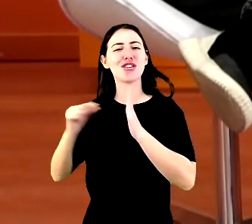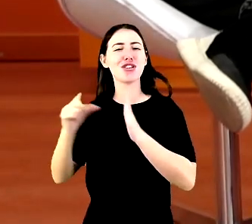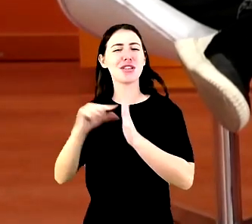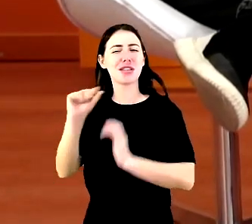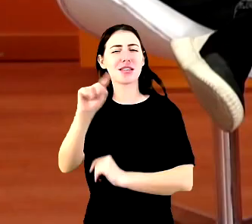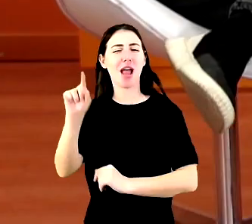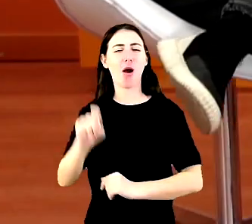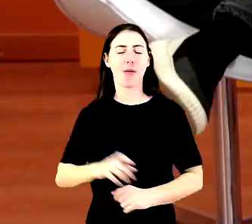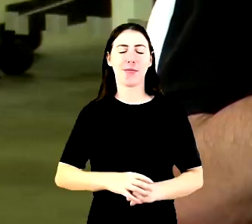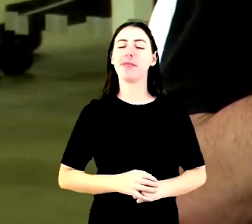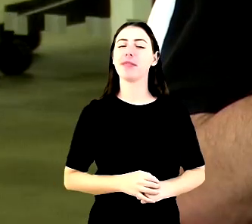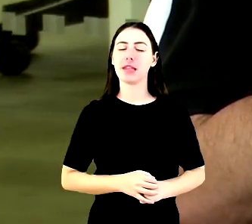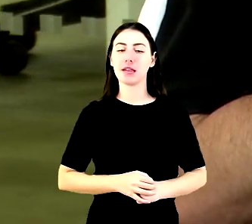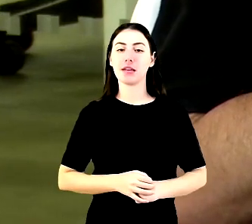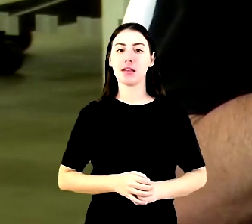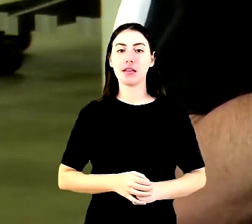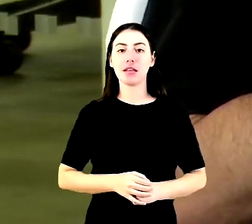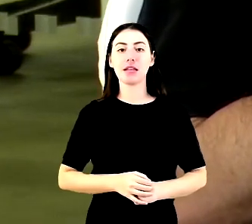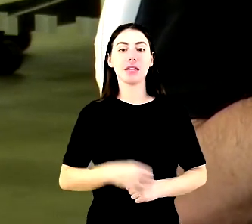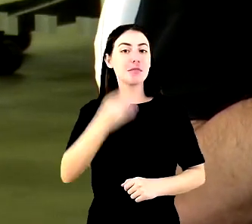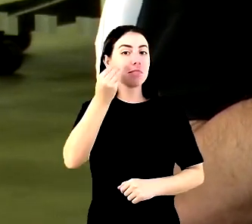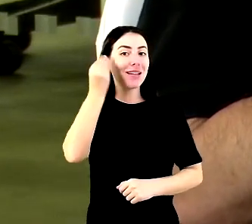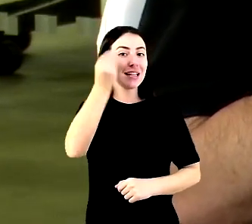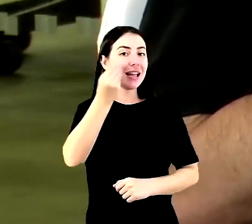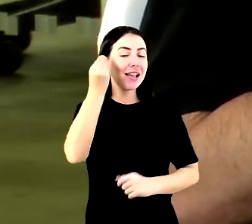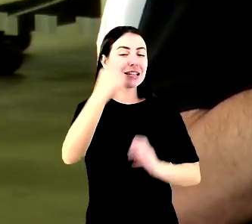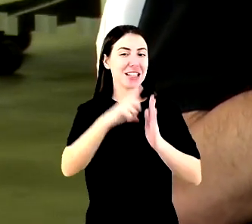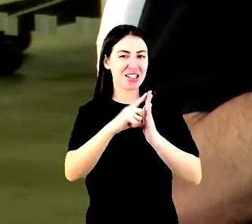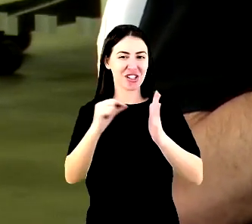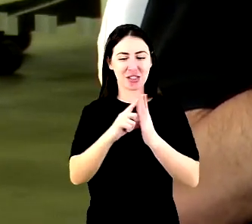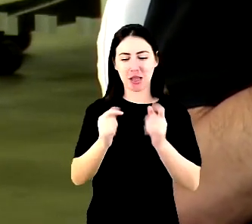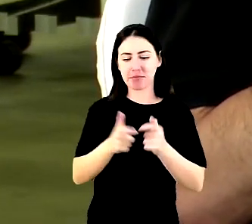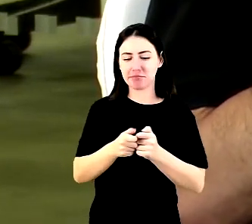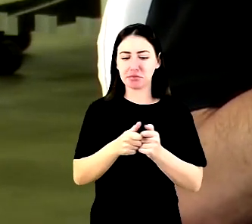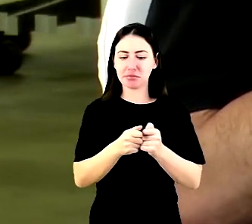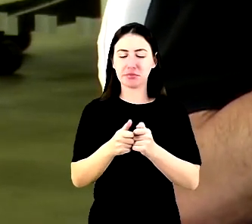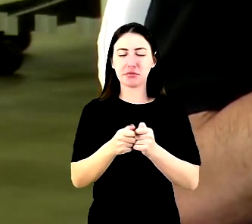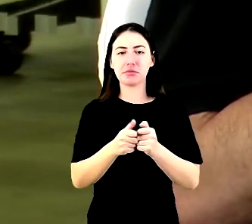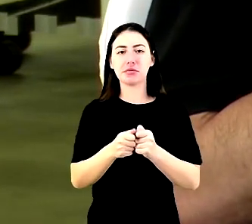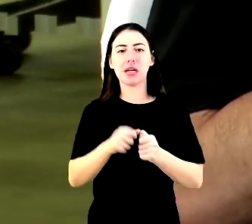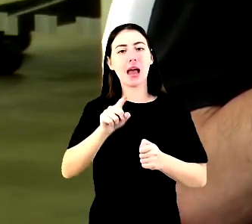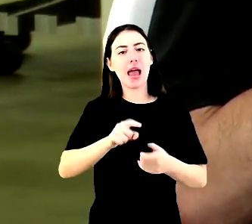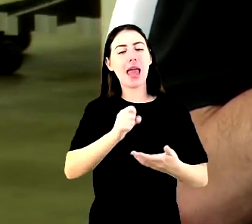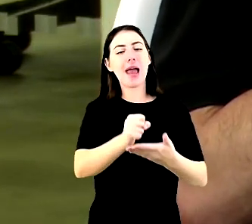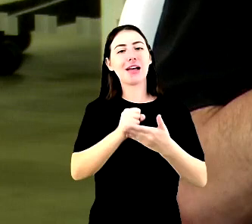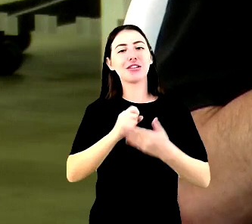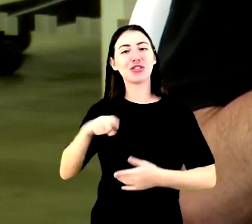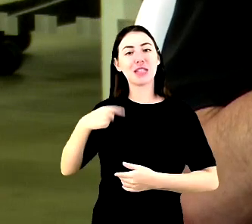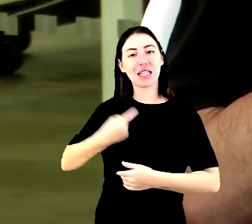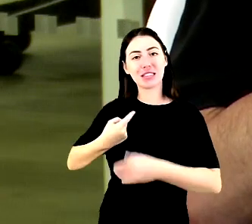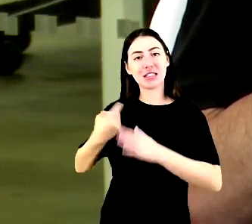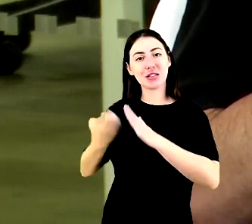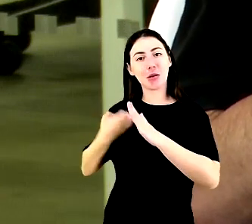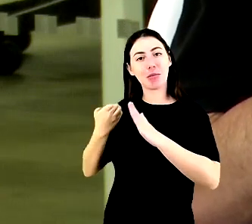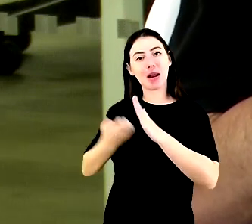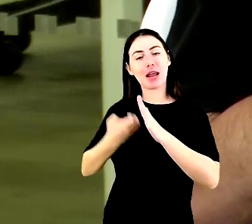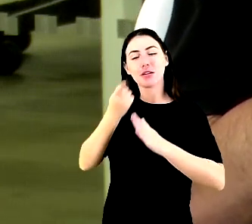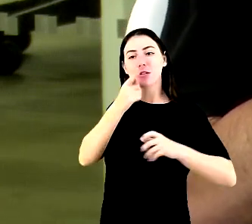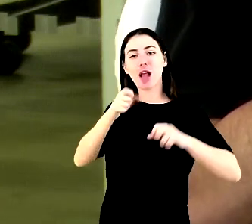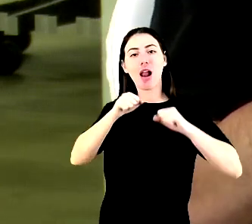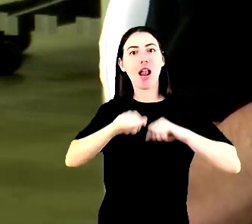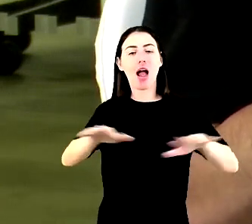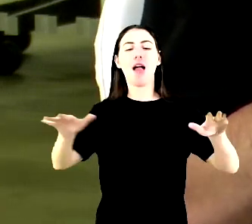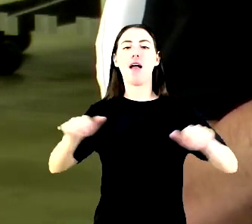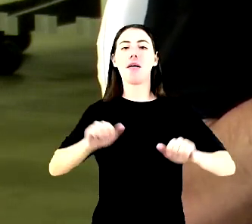processos. Né? Mas uma coisa que tem que estar clara na cabeça de todos é que quem toma a decisão, se quer uma experiência digital, uma experiência física, é